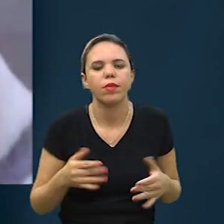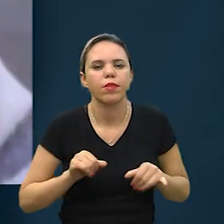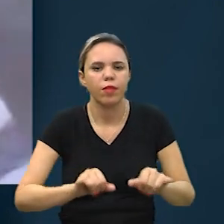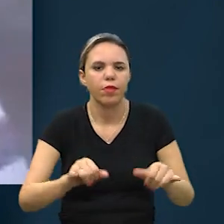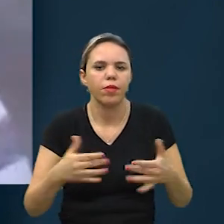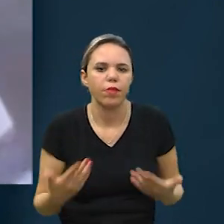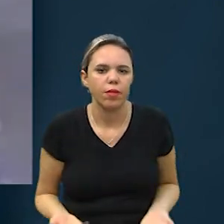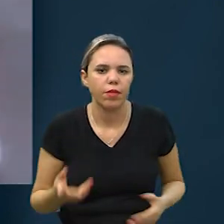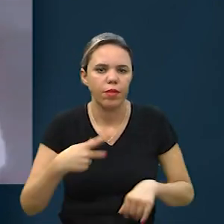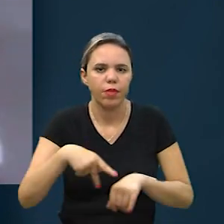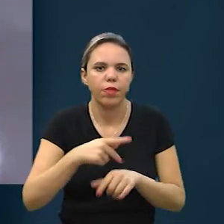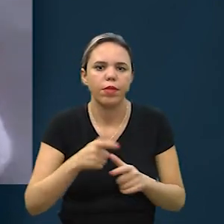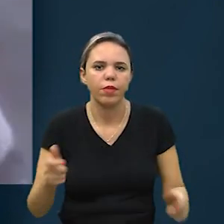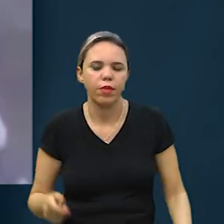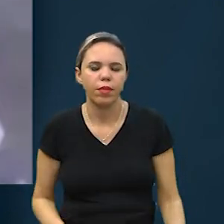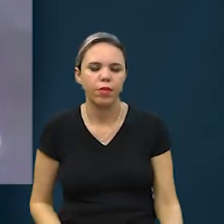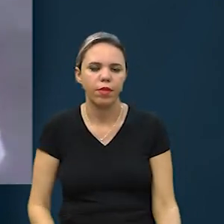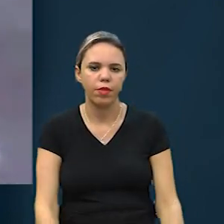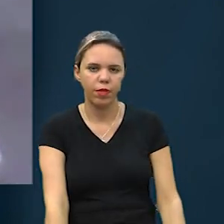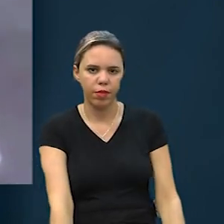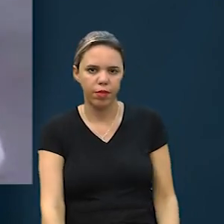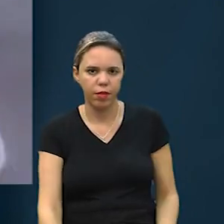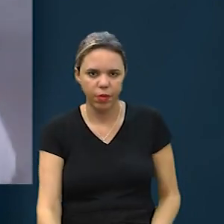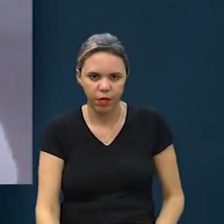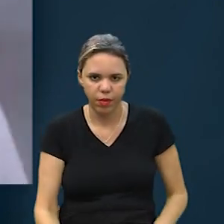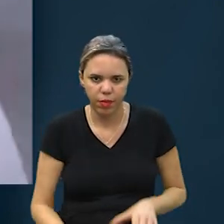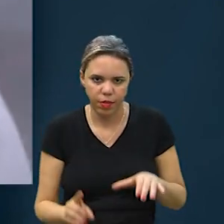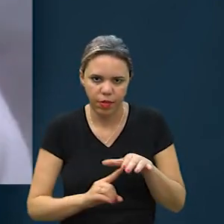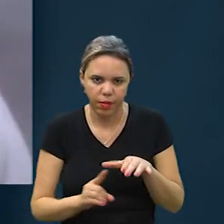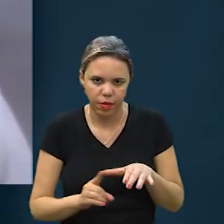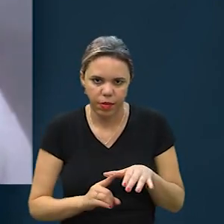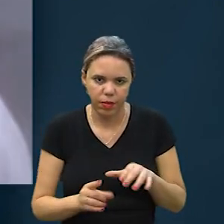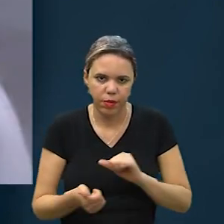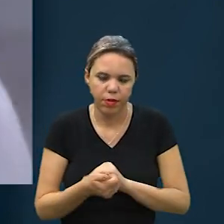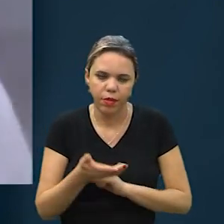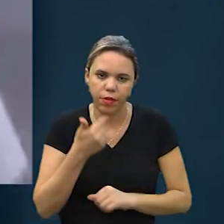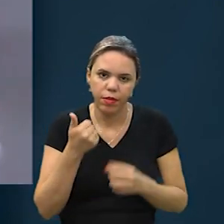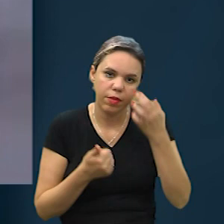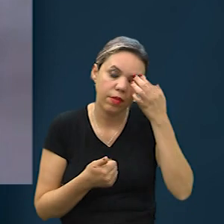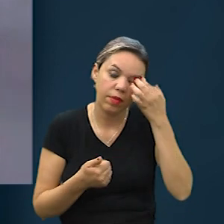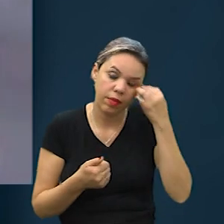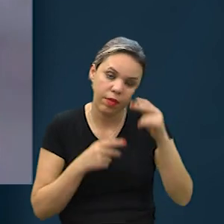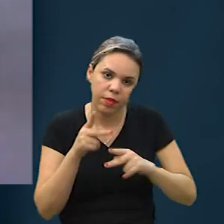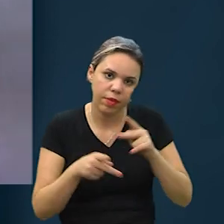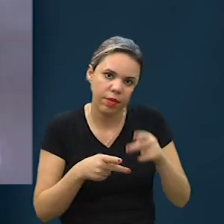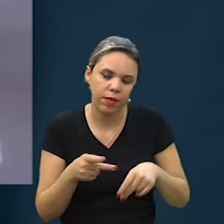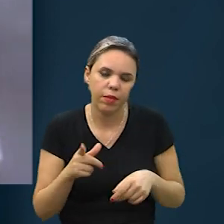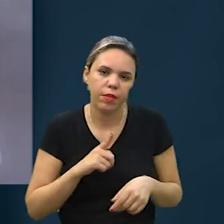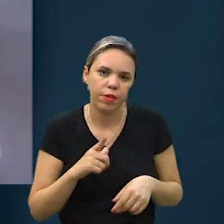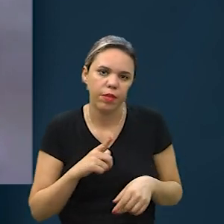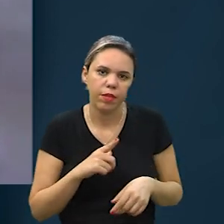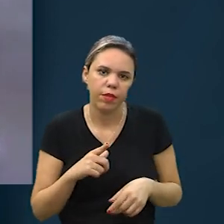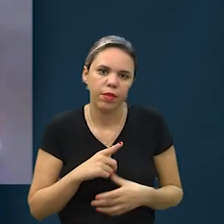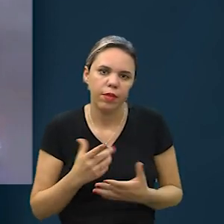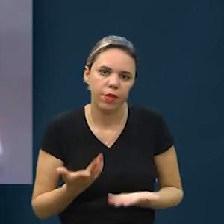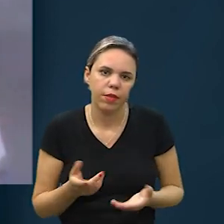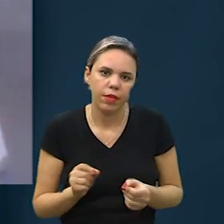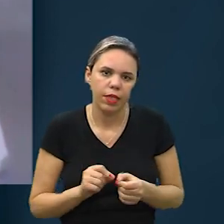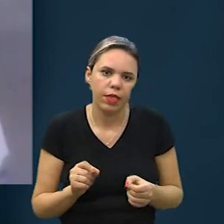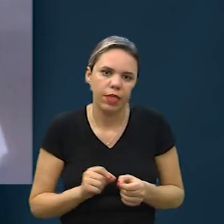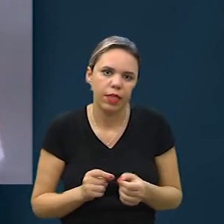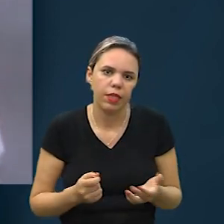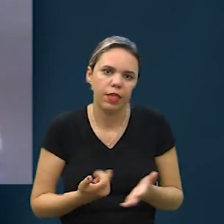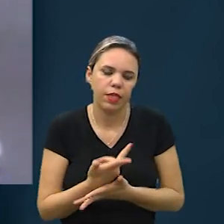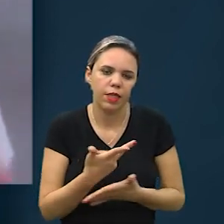no mercado, e o país cresce com esse consumidor qualificado. E para esse consumidor, a gente fala assim,